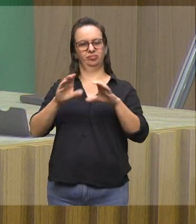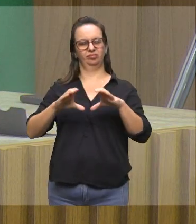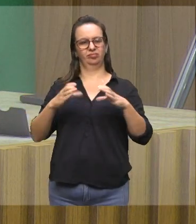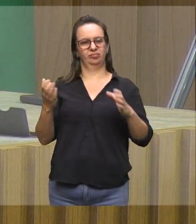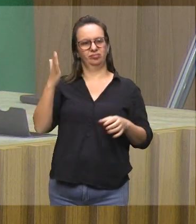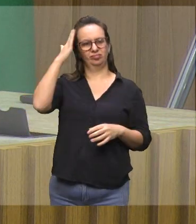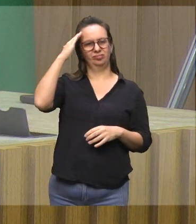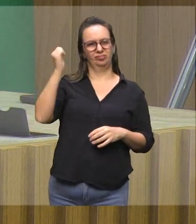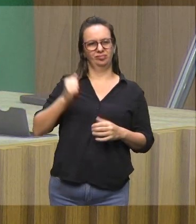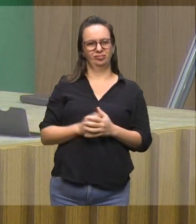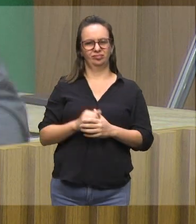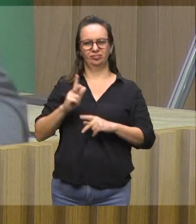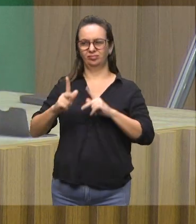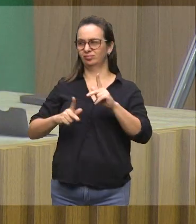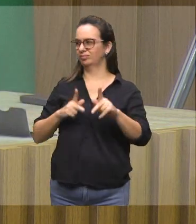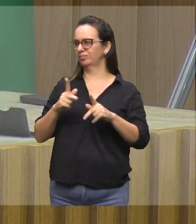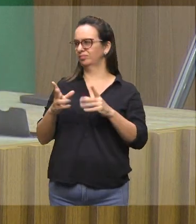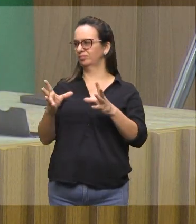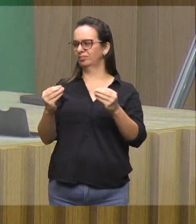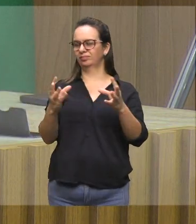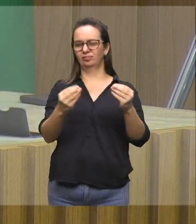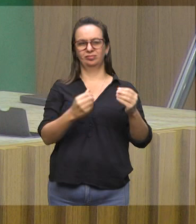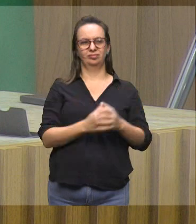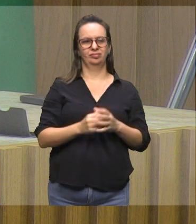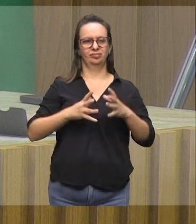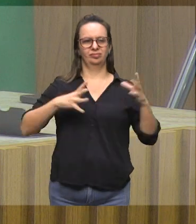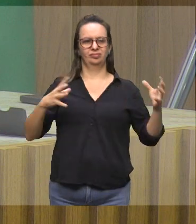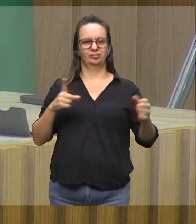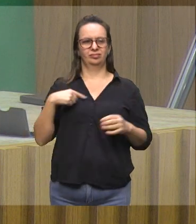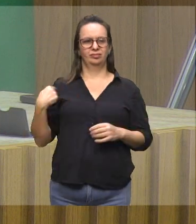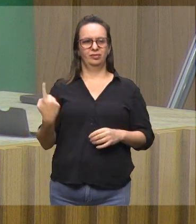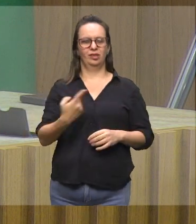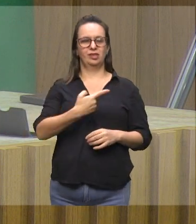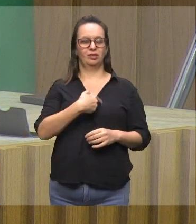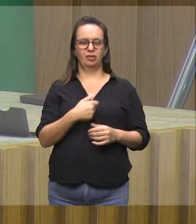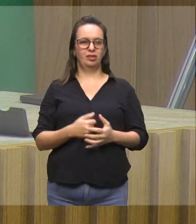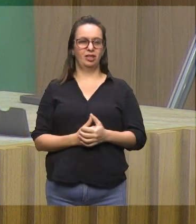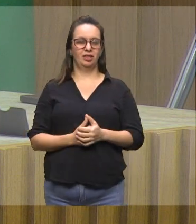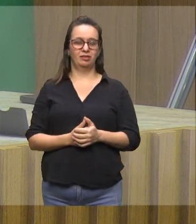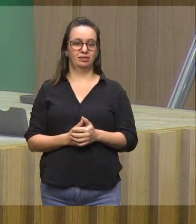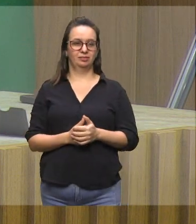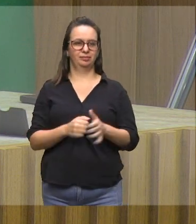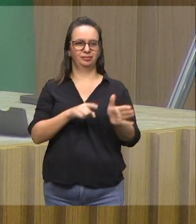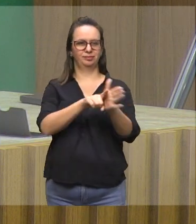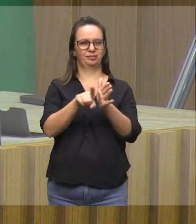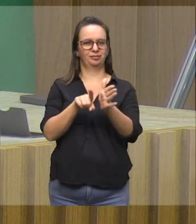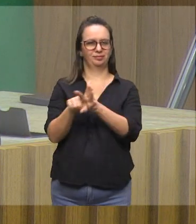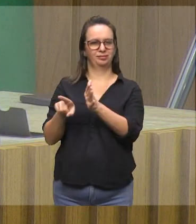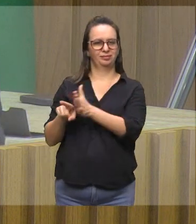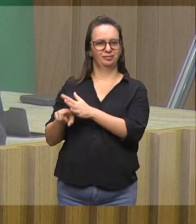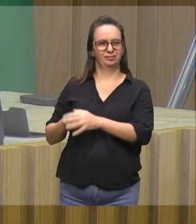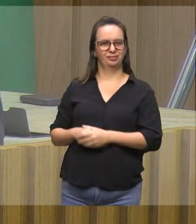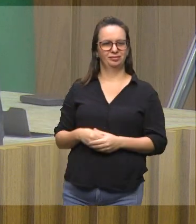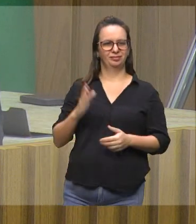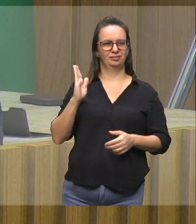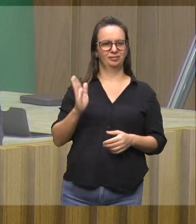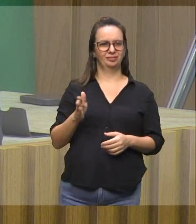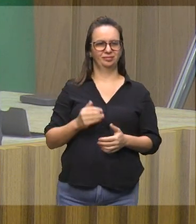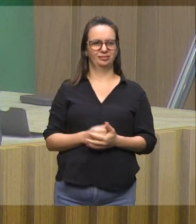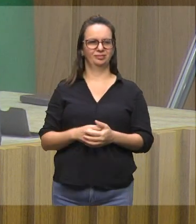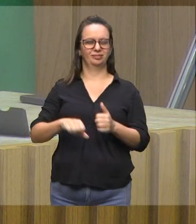que a população mais precisa, muito maior do que a nossa. Então surgiu esse questionamento e a gente já alterou nessa legislatura